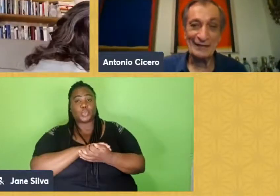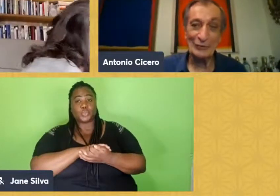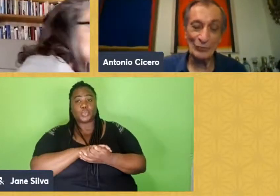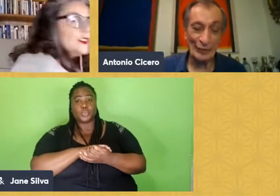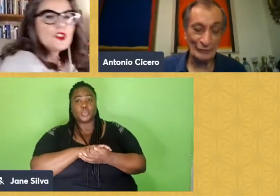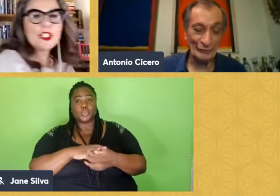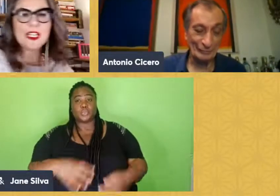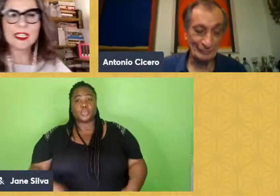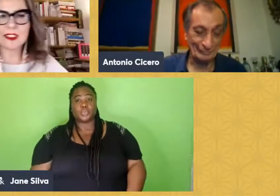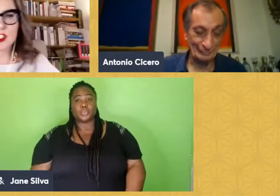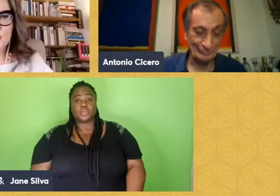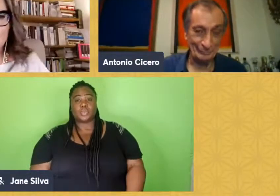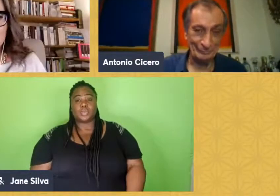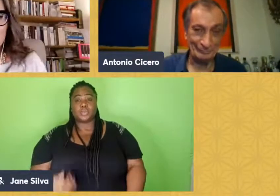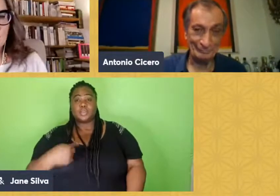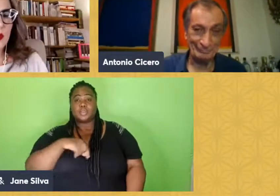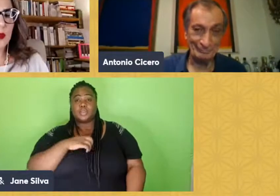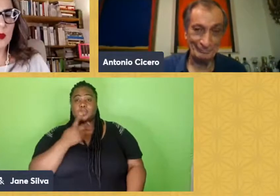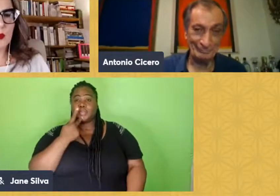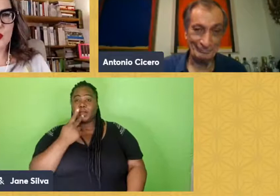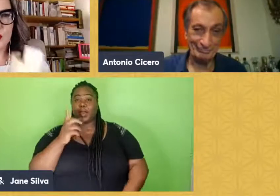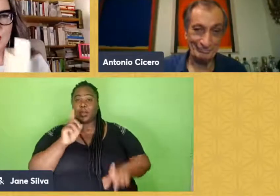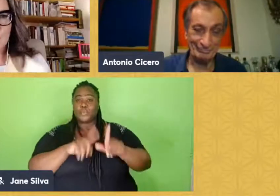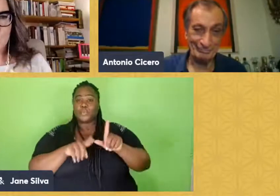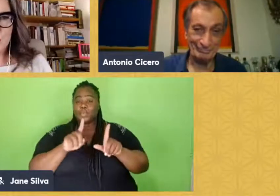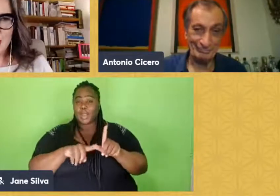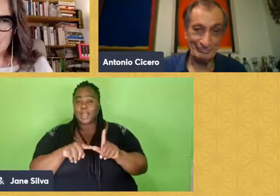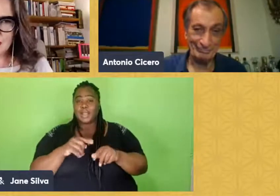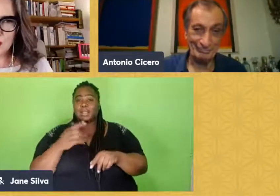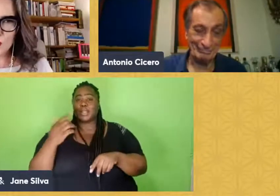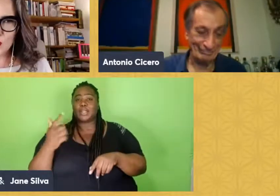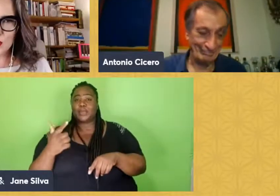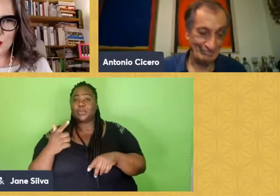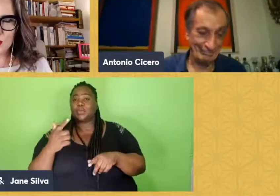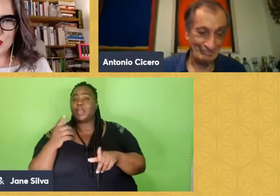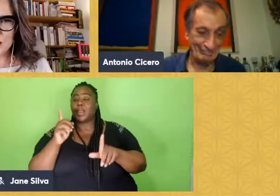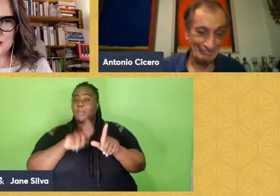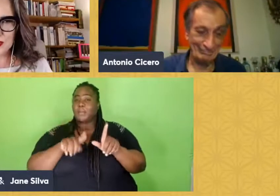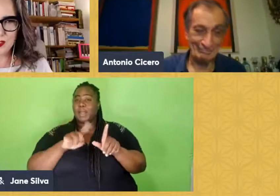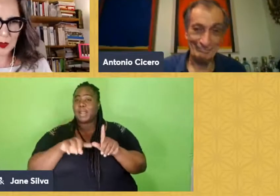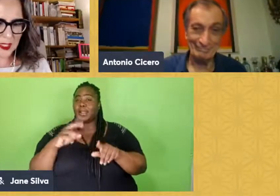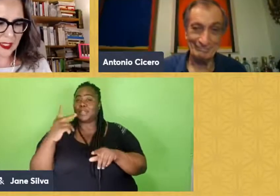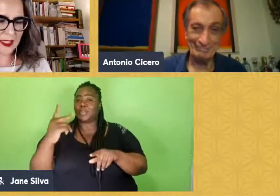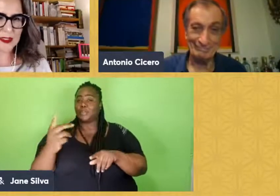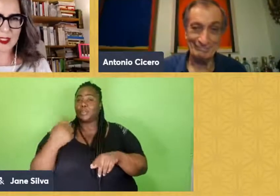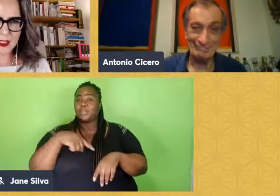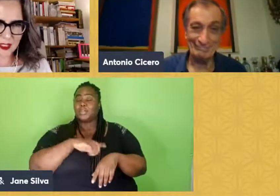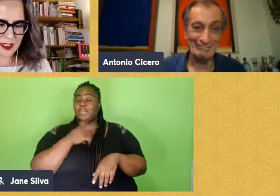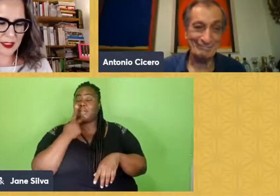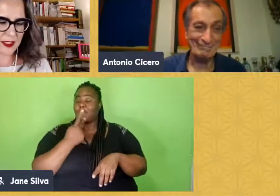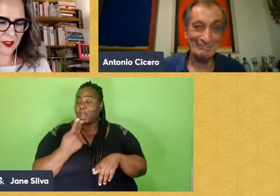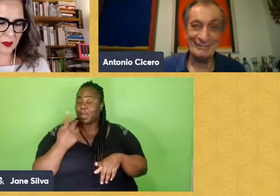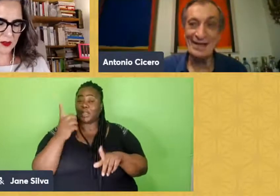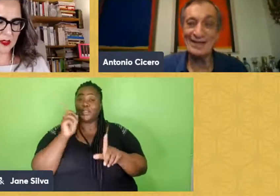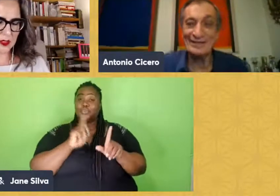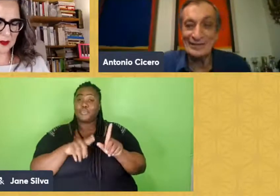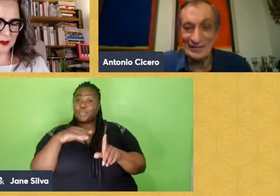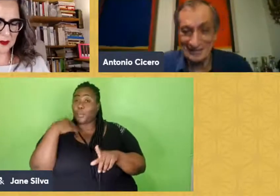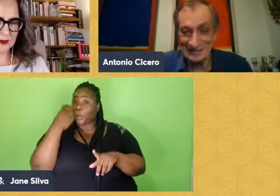A gente falou tanto de letra, a gente fala, você não tem uma letra sua? Porque a gente está falando tanto em letra e em